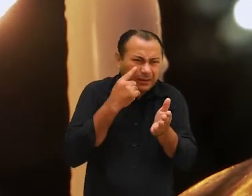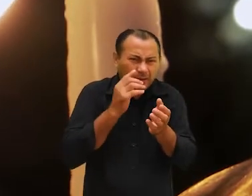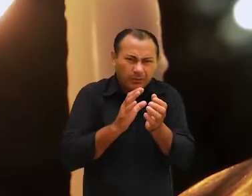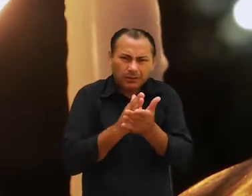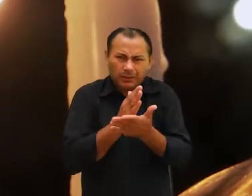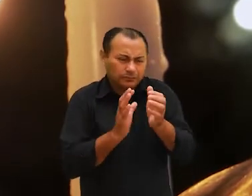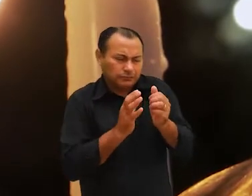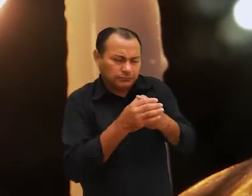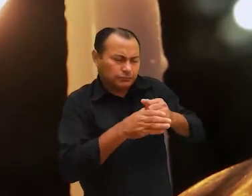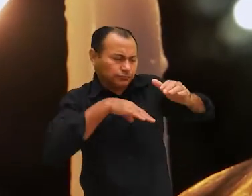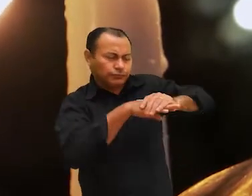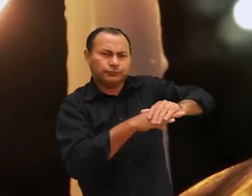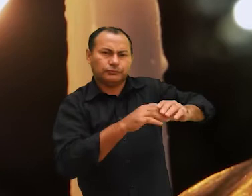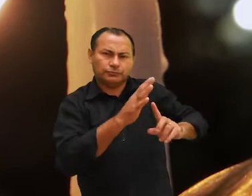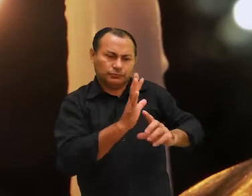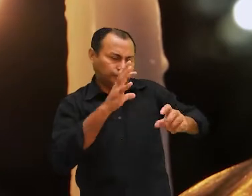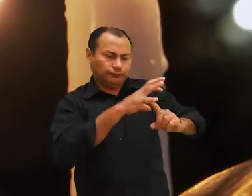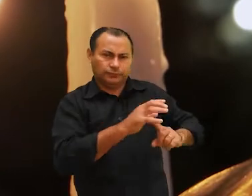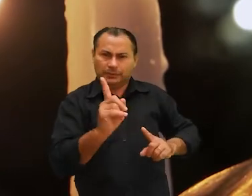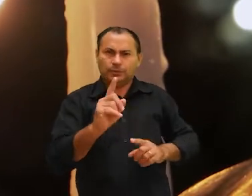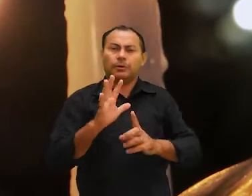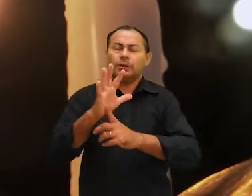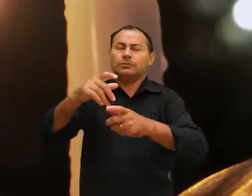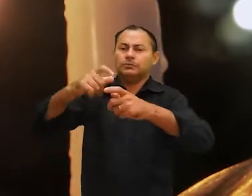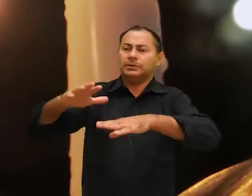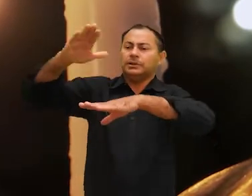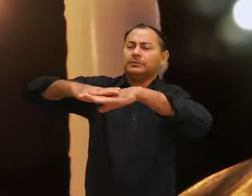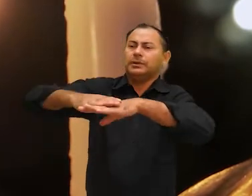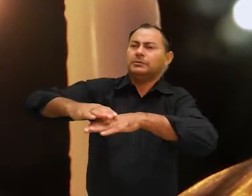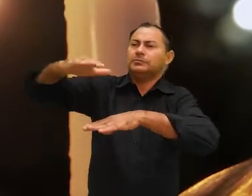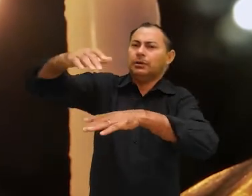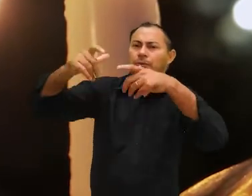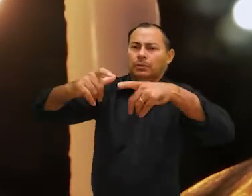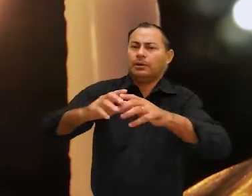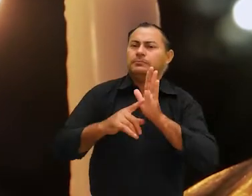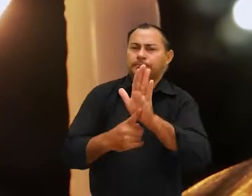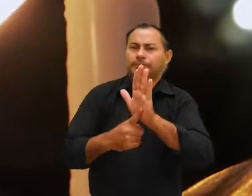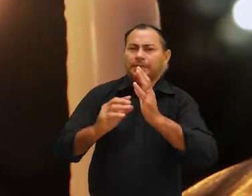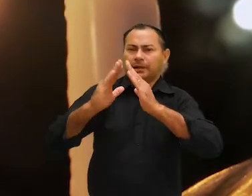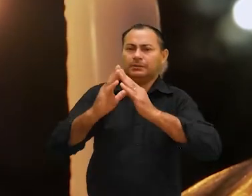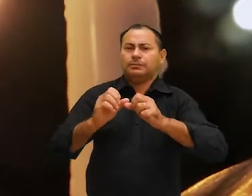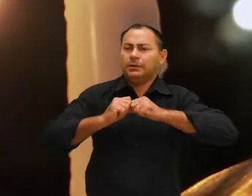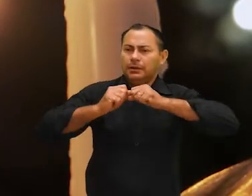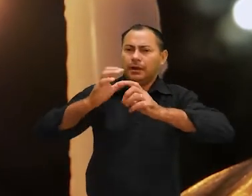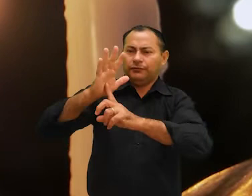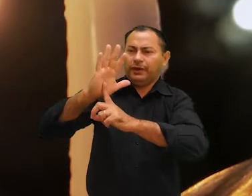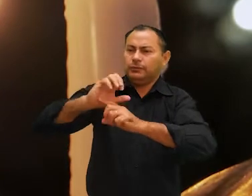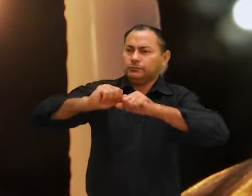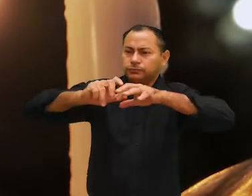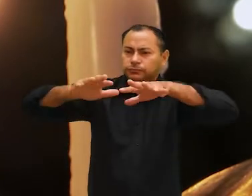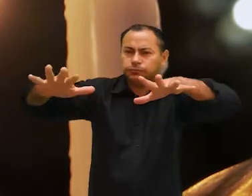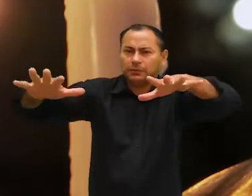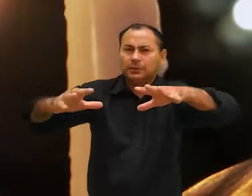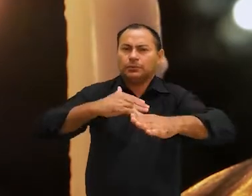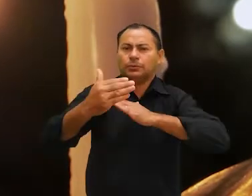Coloca embaixo de alguma vasilha não é Claro que não você coloca num castiçal em um lugar de destaque na casa para que a